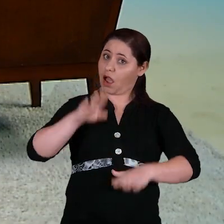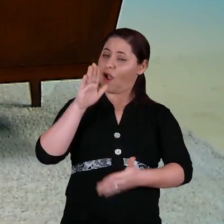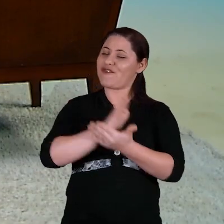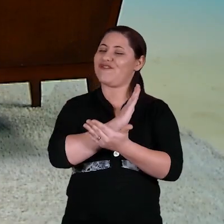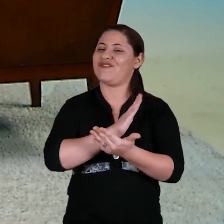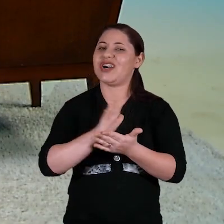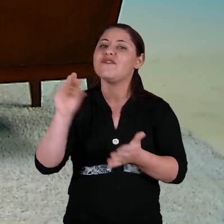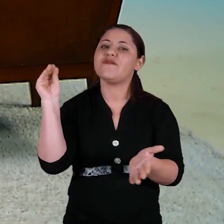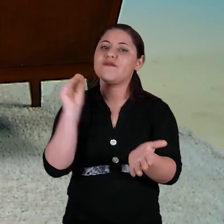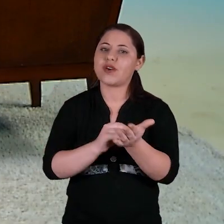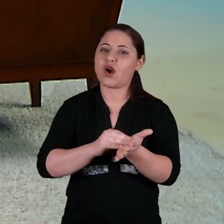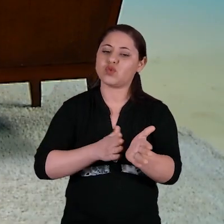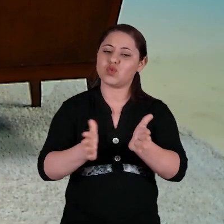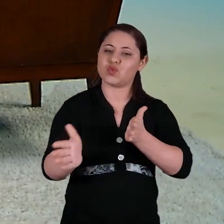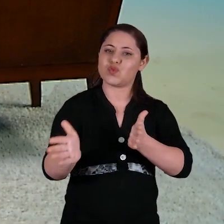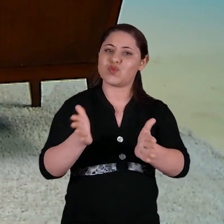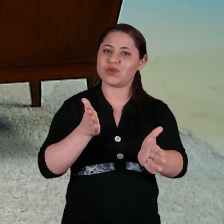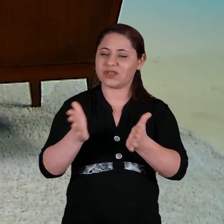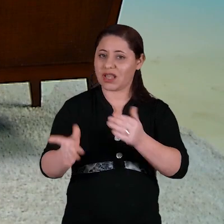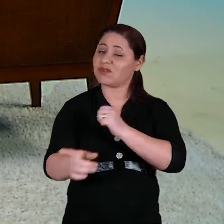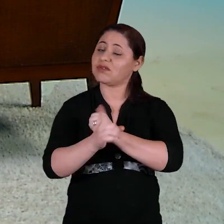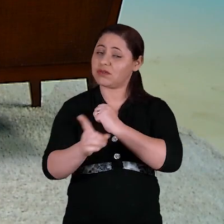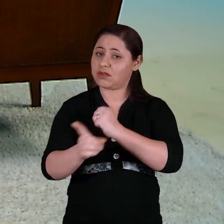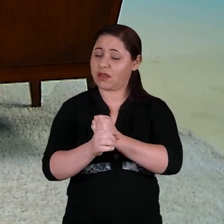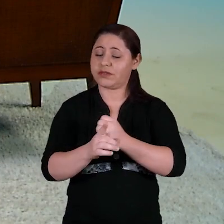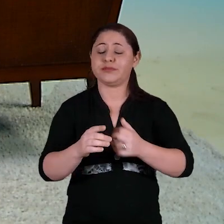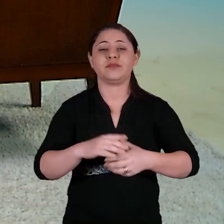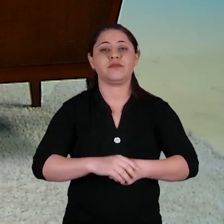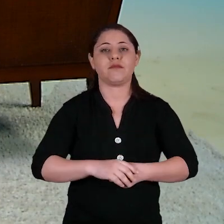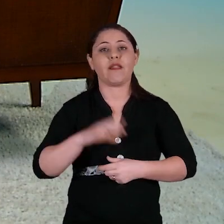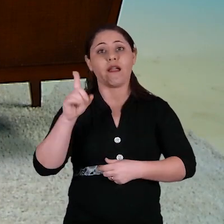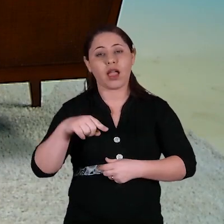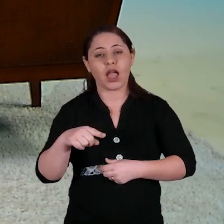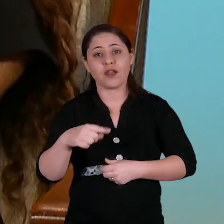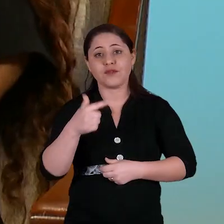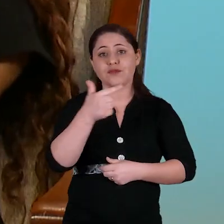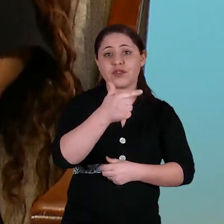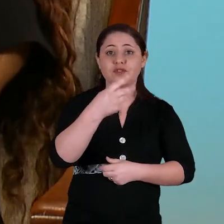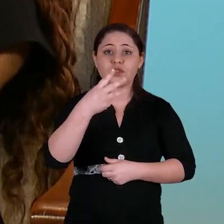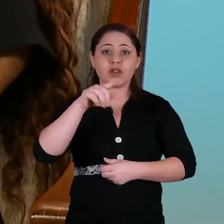justamente como que para a ter o pessoa cliente vai frequentar se ela não consegue entrar? Então, assim, nós somos